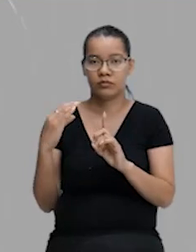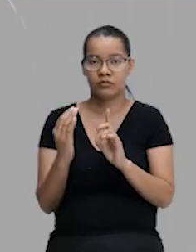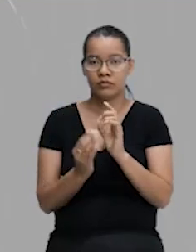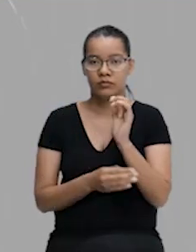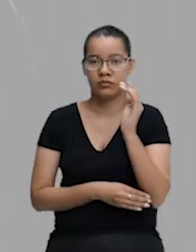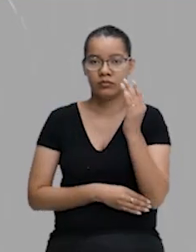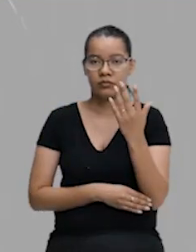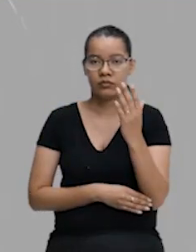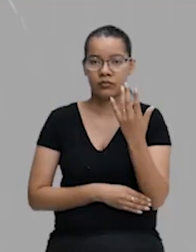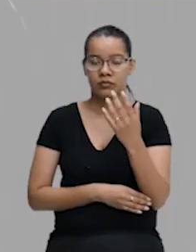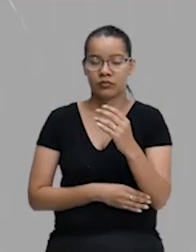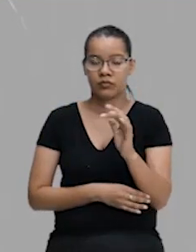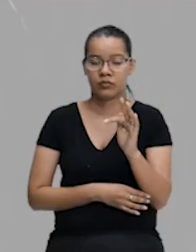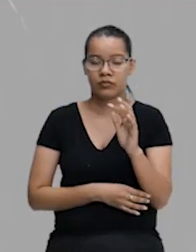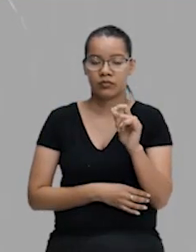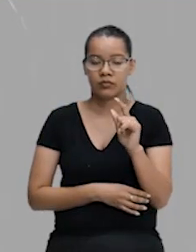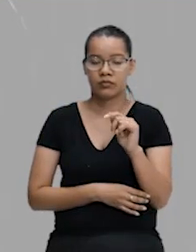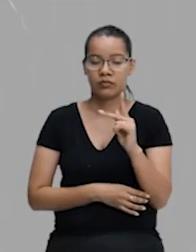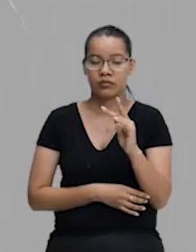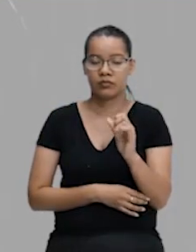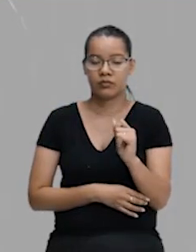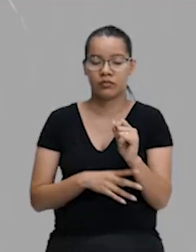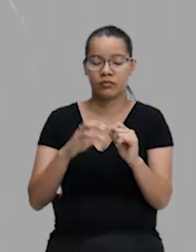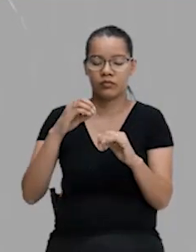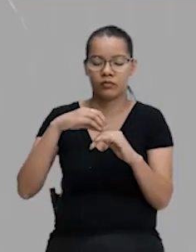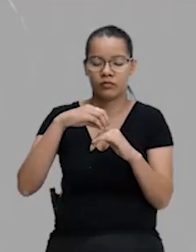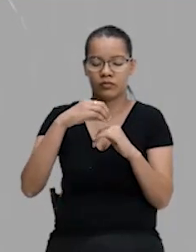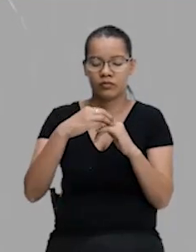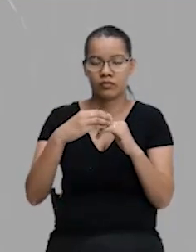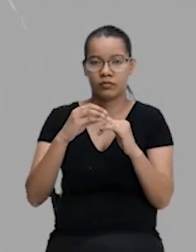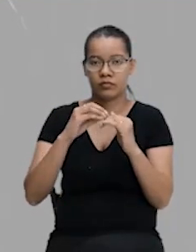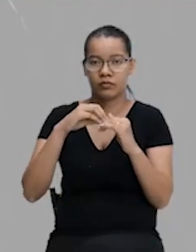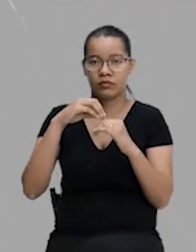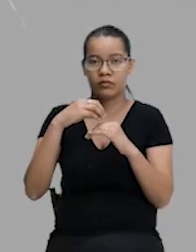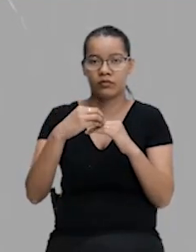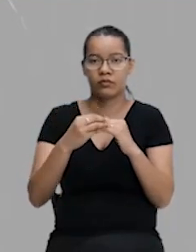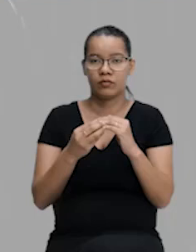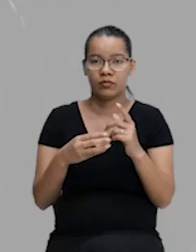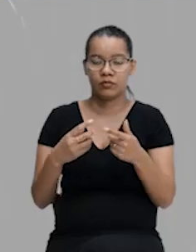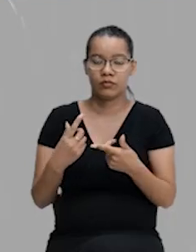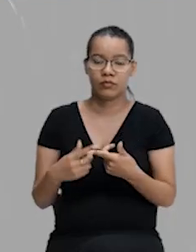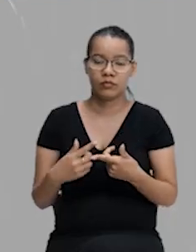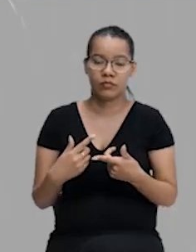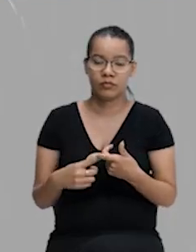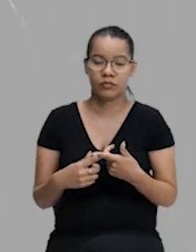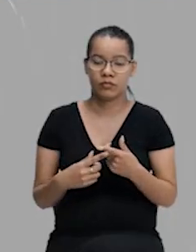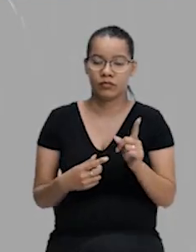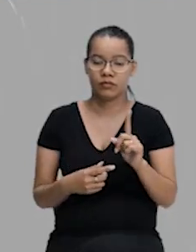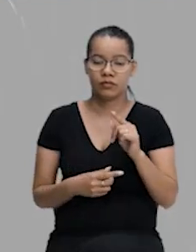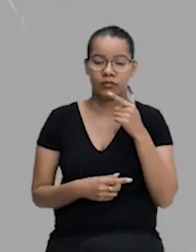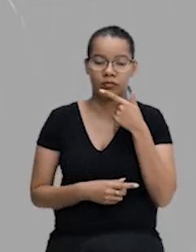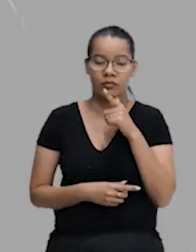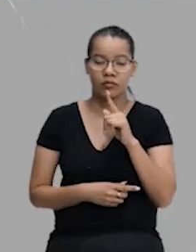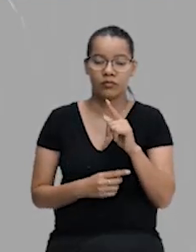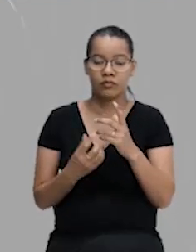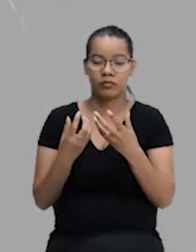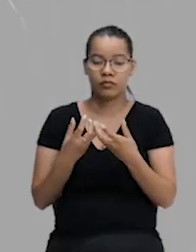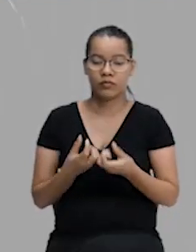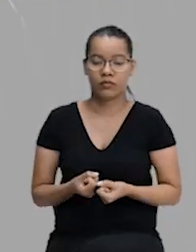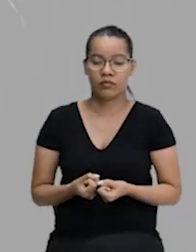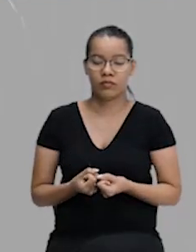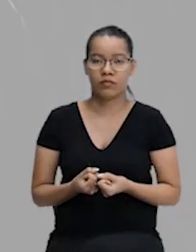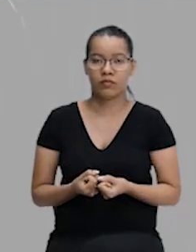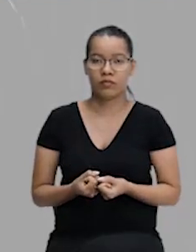as gotículas de água nas folhas ficam assim, né? Formam essas bolinhas. Por quê? Porque ela não consegue penetrar na